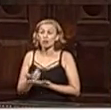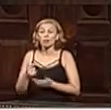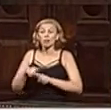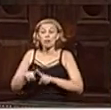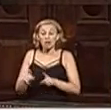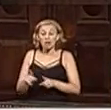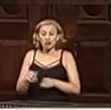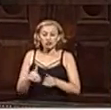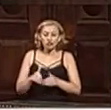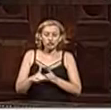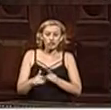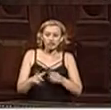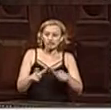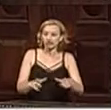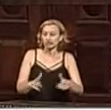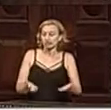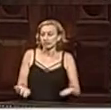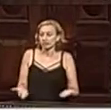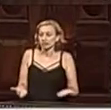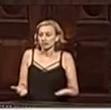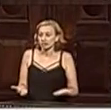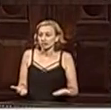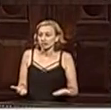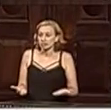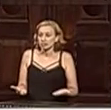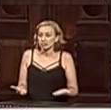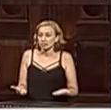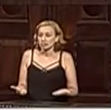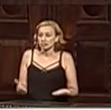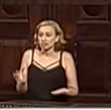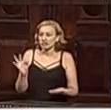aqui, isenção fiscal a rodo.